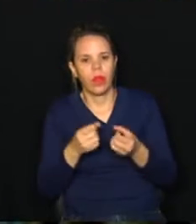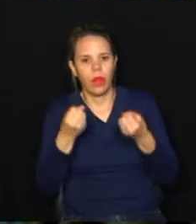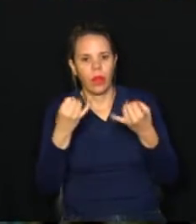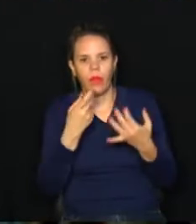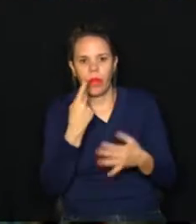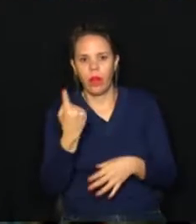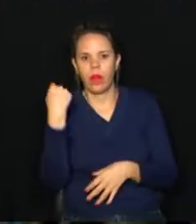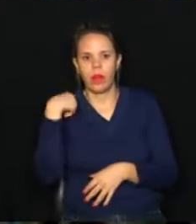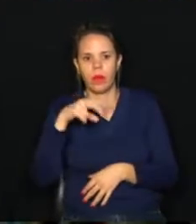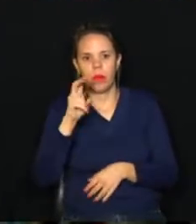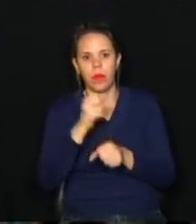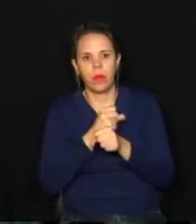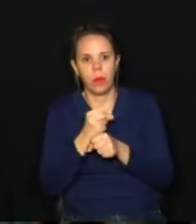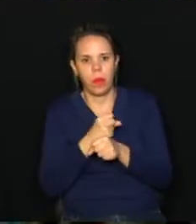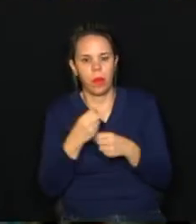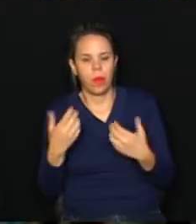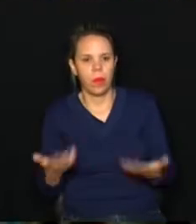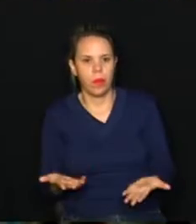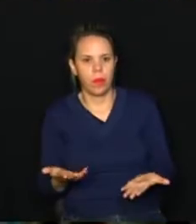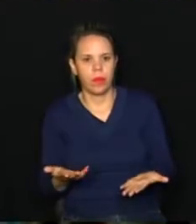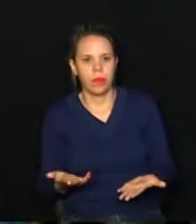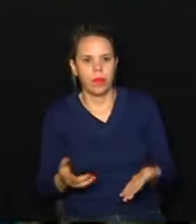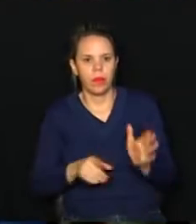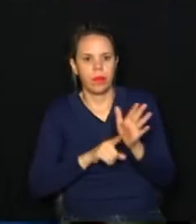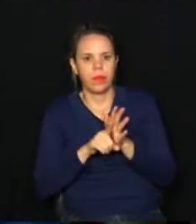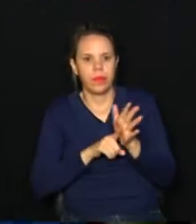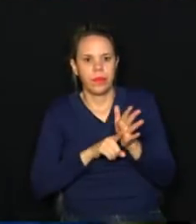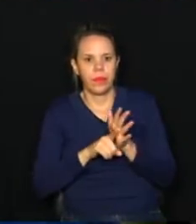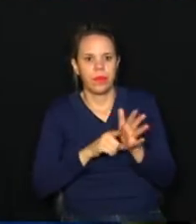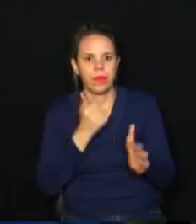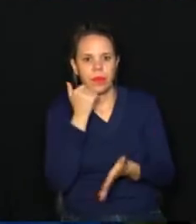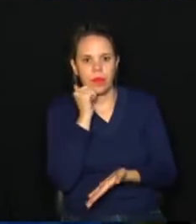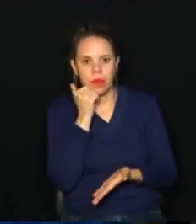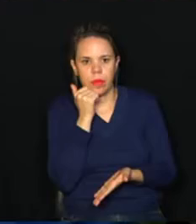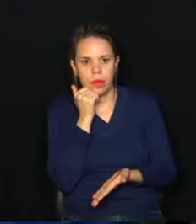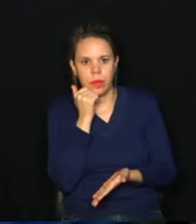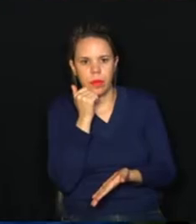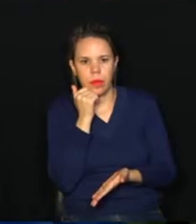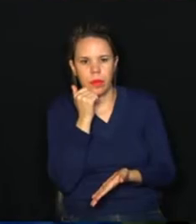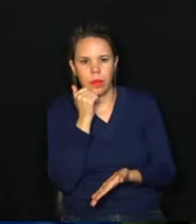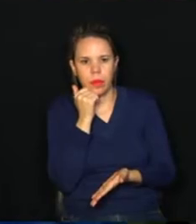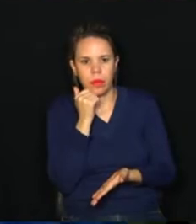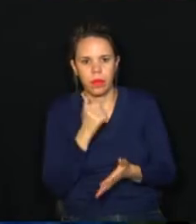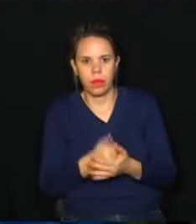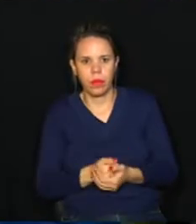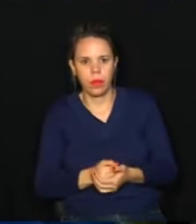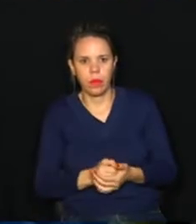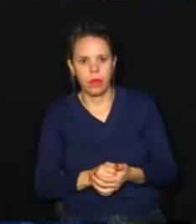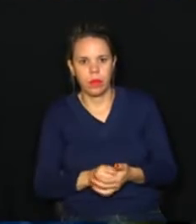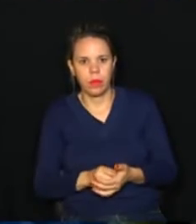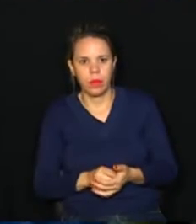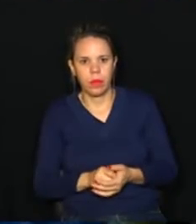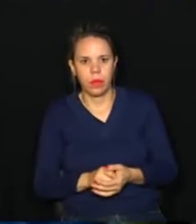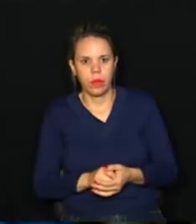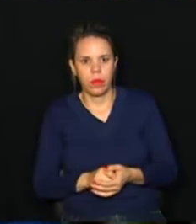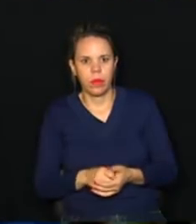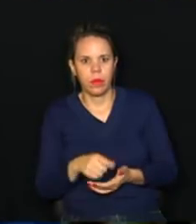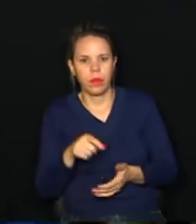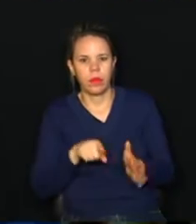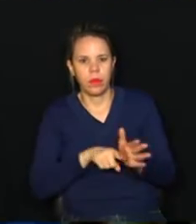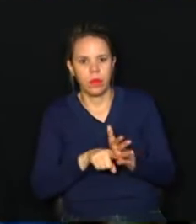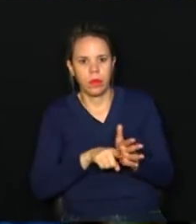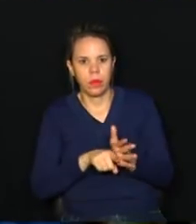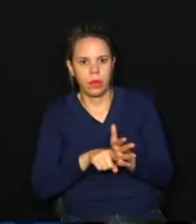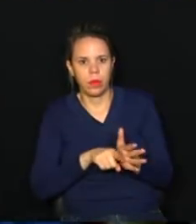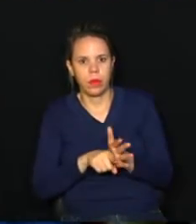últimos 5 anos, o quadro de pesquisadores científicos que dos pesquisadores que atuam